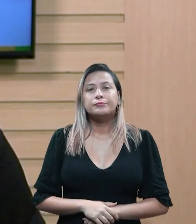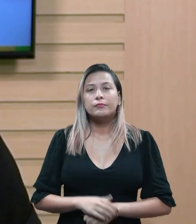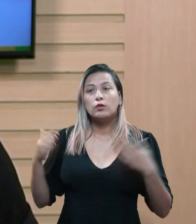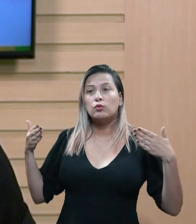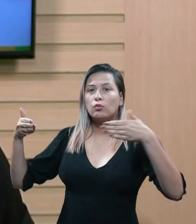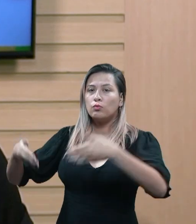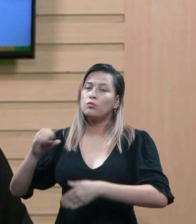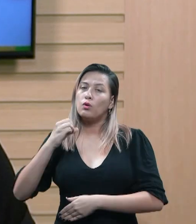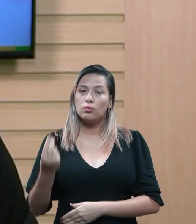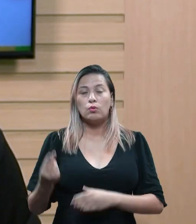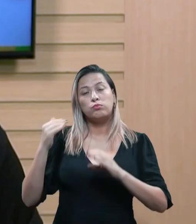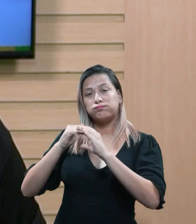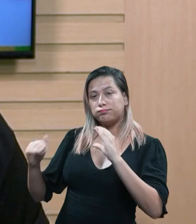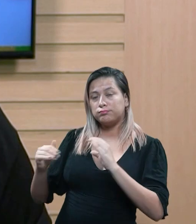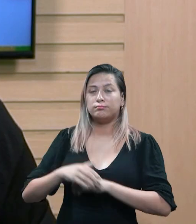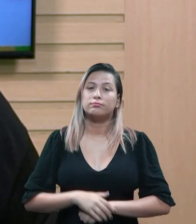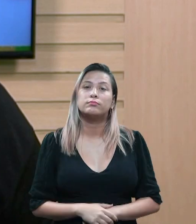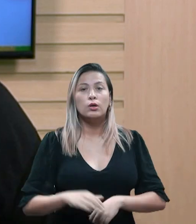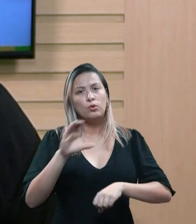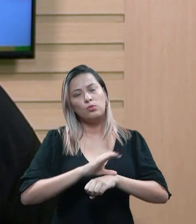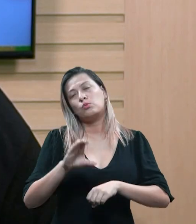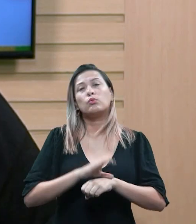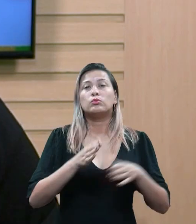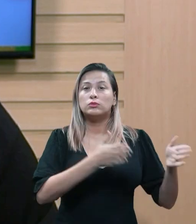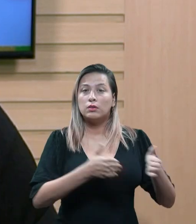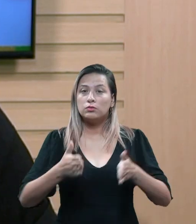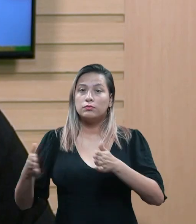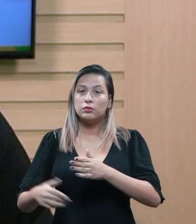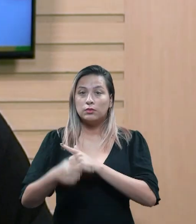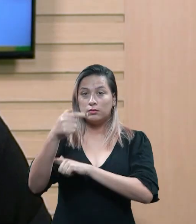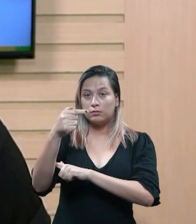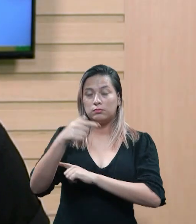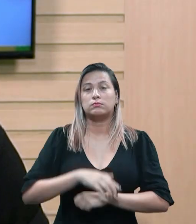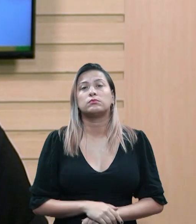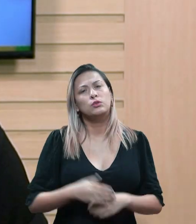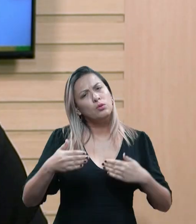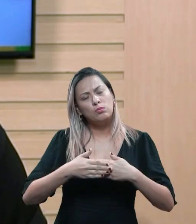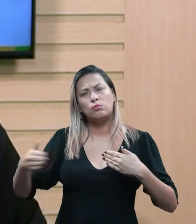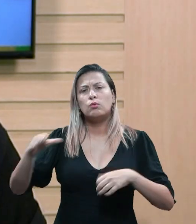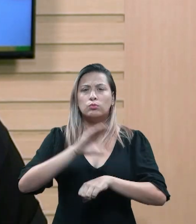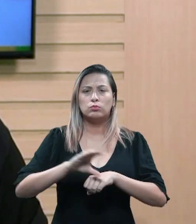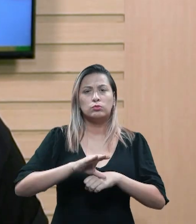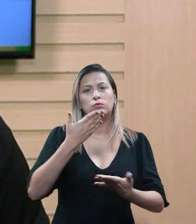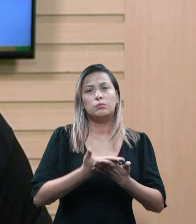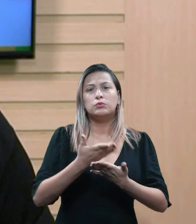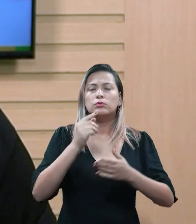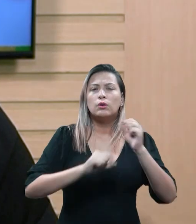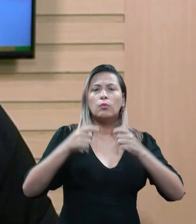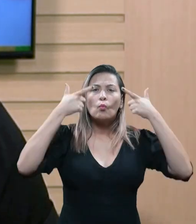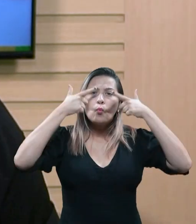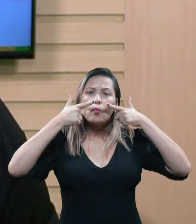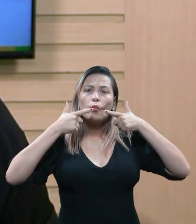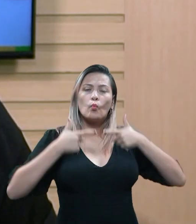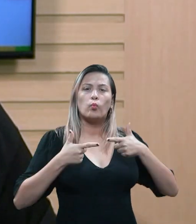ou ainda por e-mail. O nosso curso está dividido em 7 módulos. Ao longo do curso veremos limpeza de pele